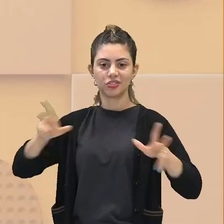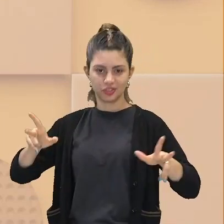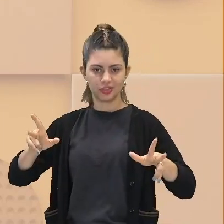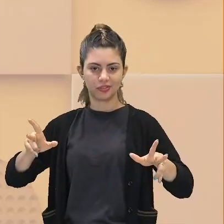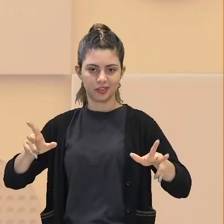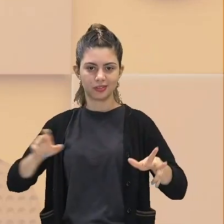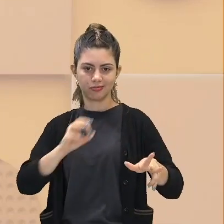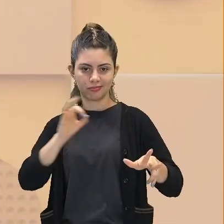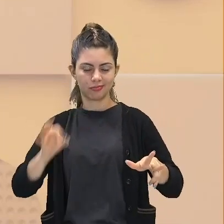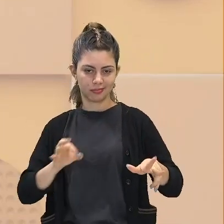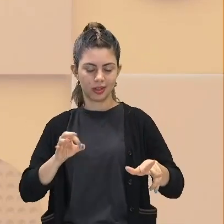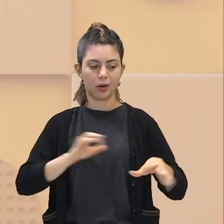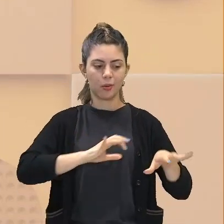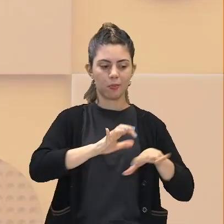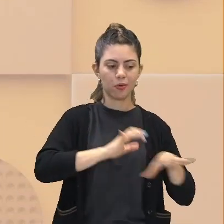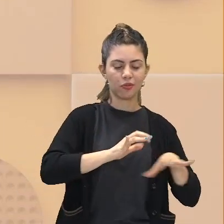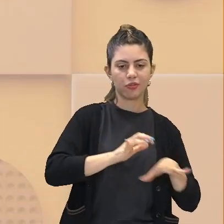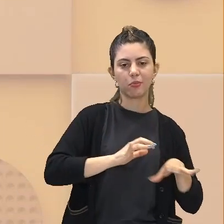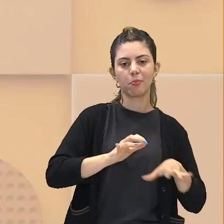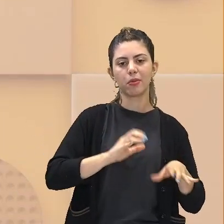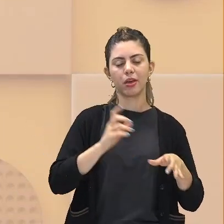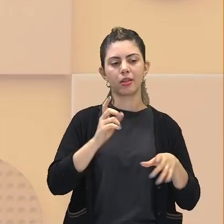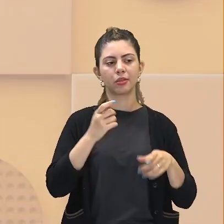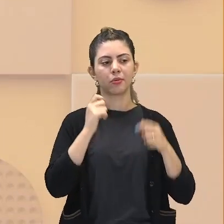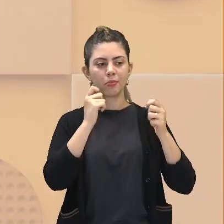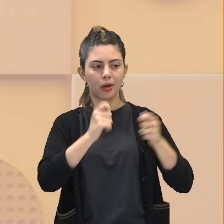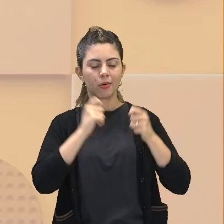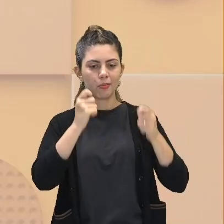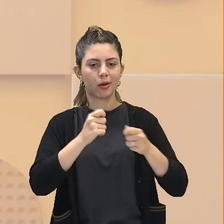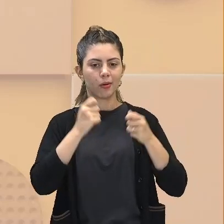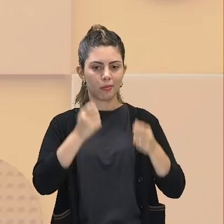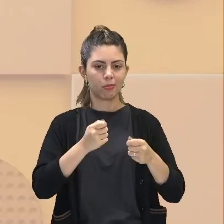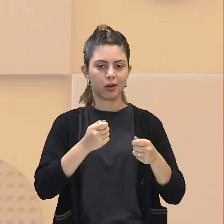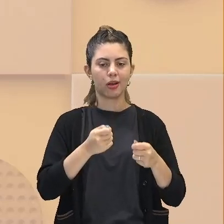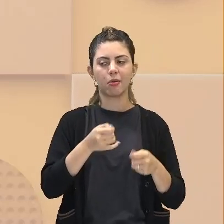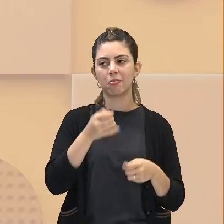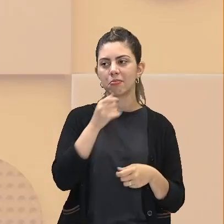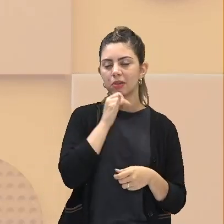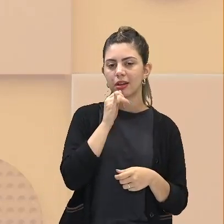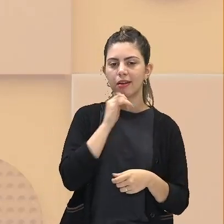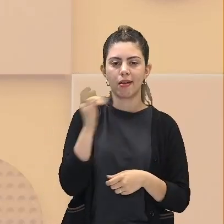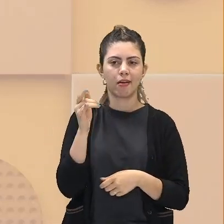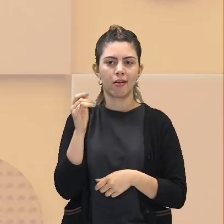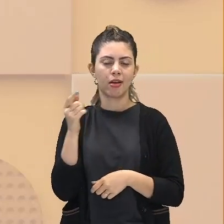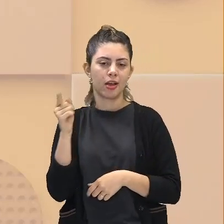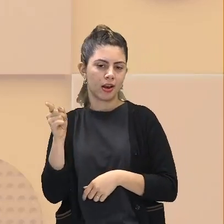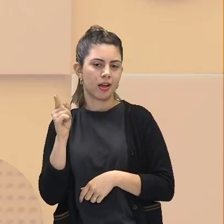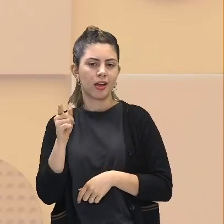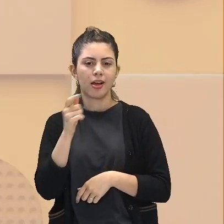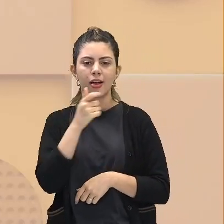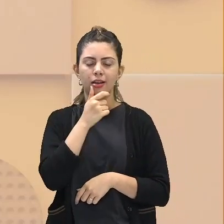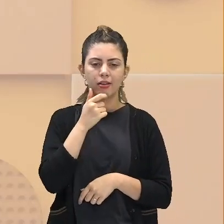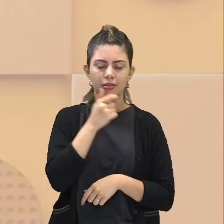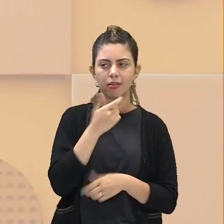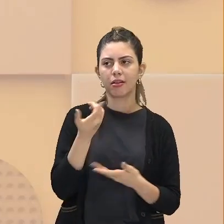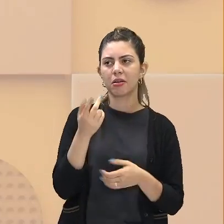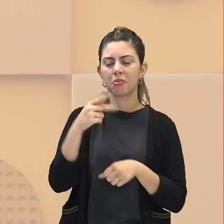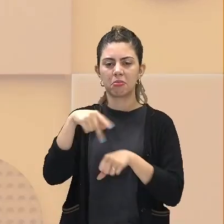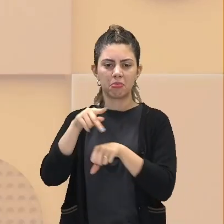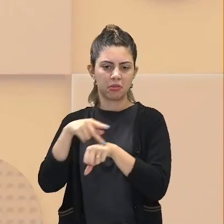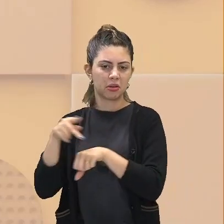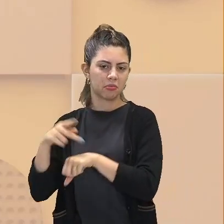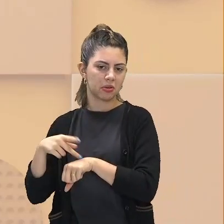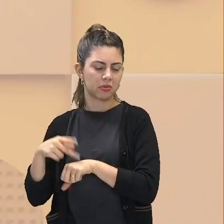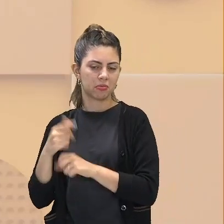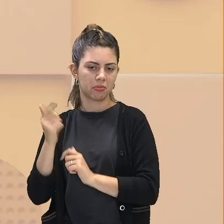terras e riquezas anteriormente controladas pela Igreja Católica, o que vai aumentar